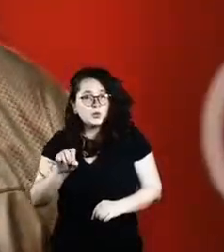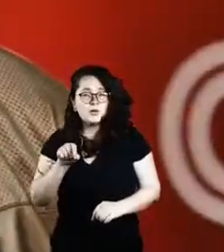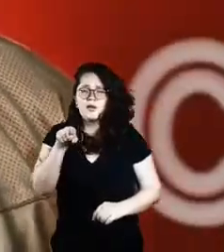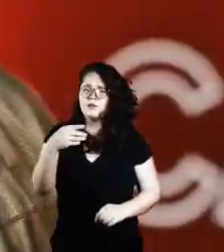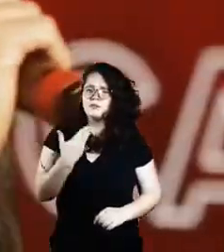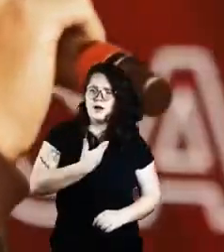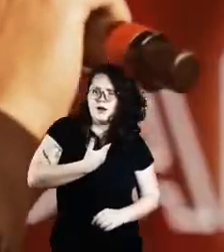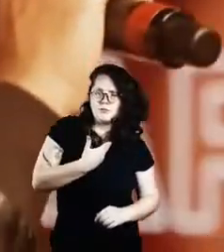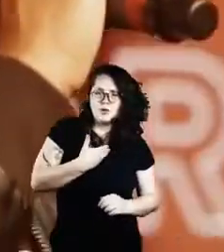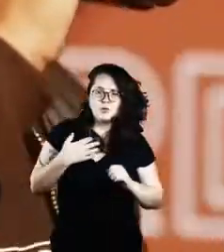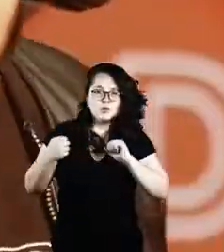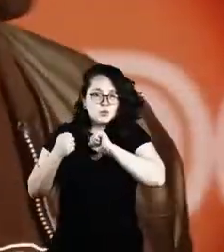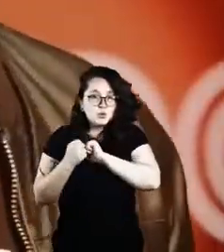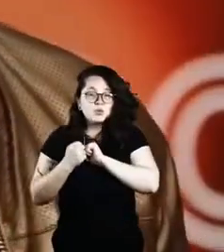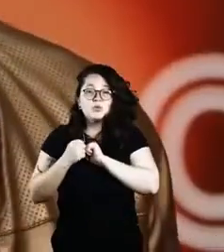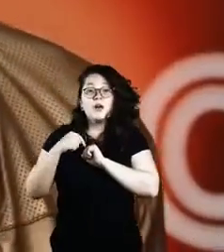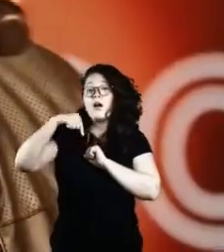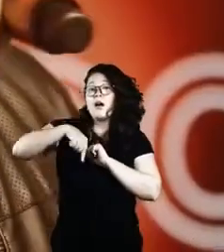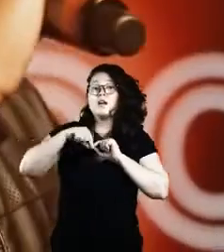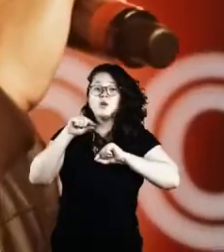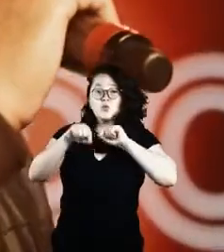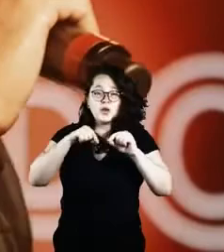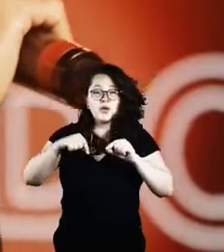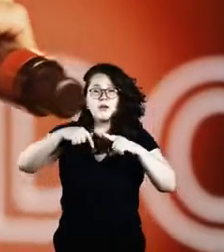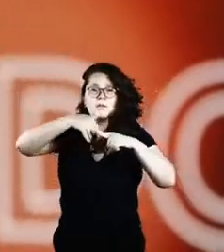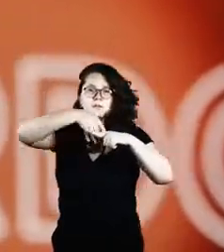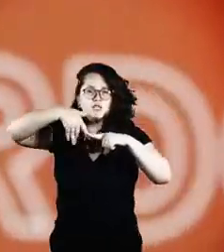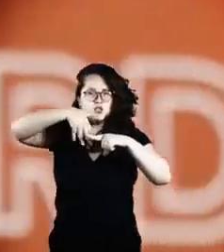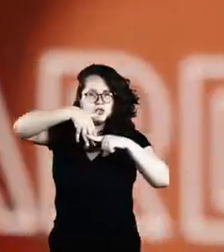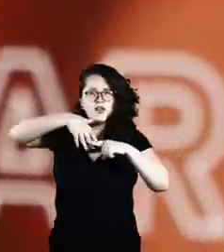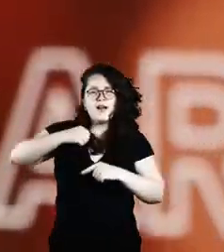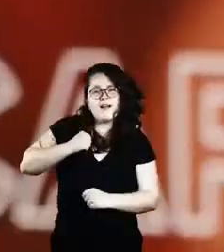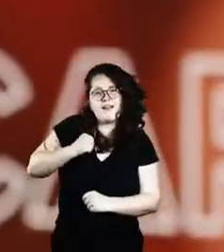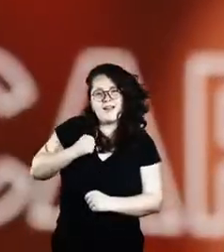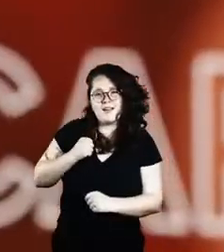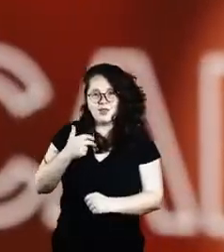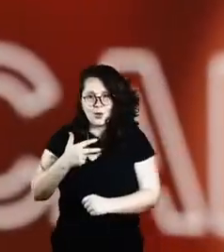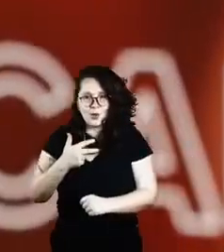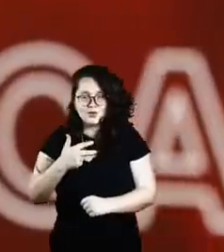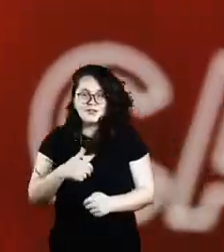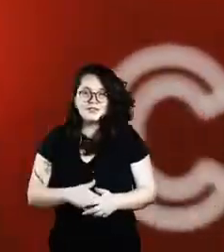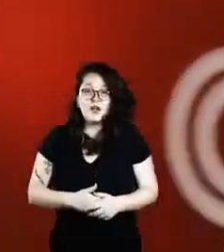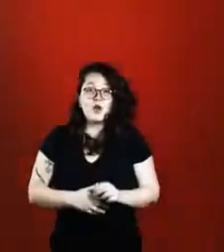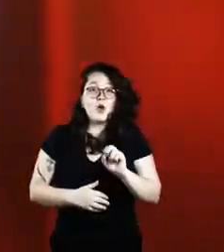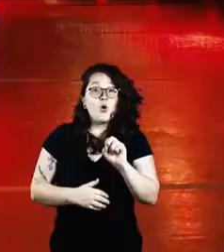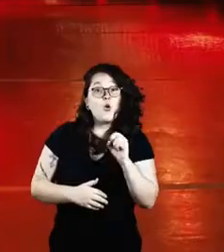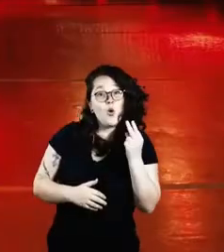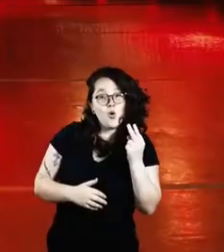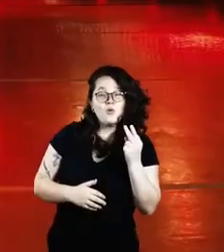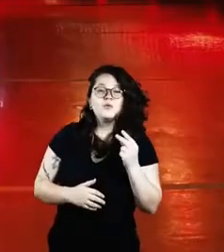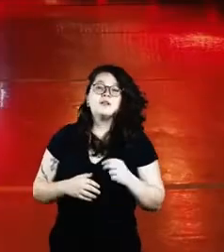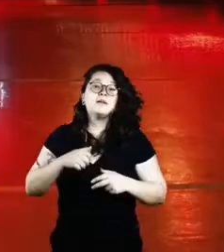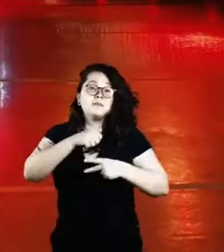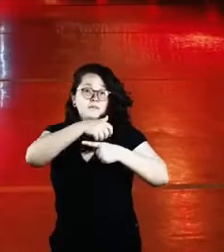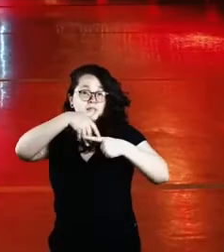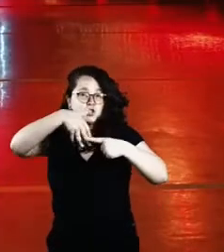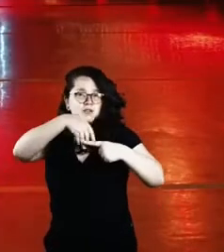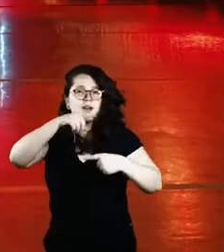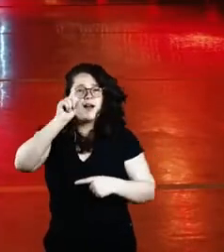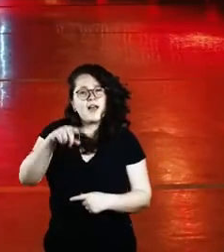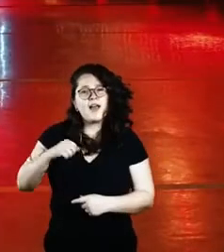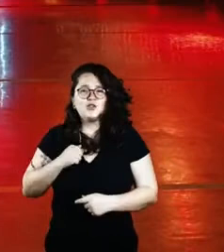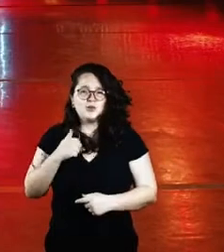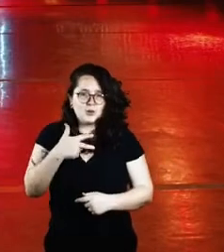nessa atividade que chama Bixiga é Nós, ou Bixiga é Nós. Morou? É